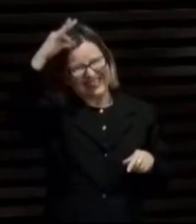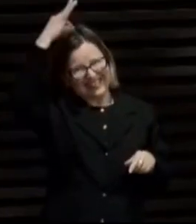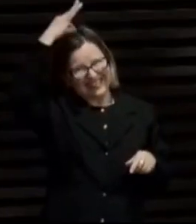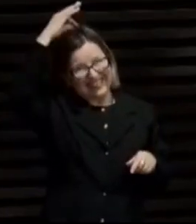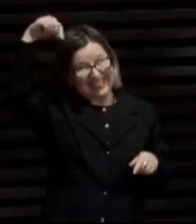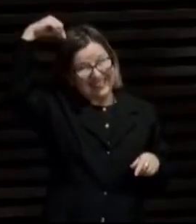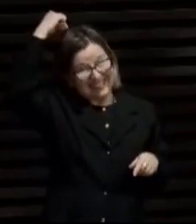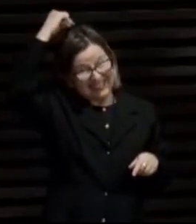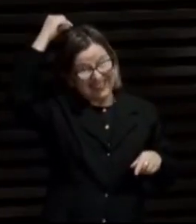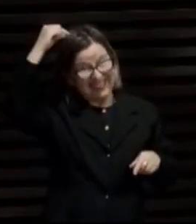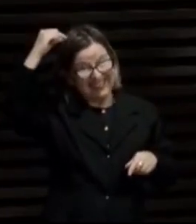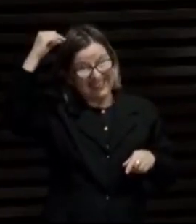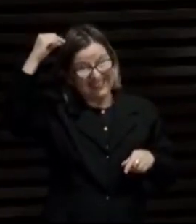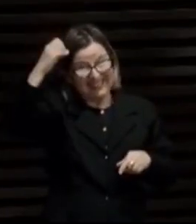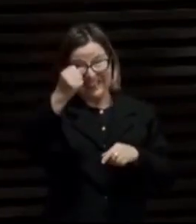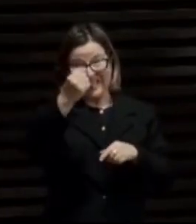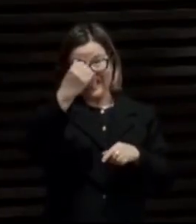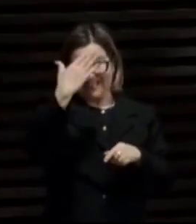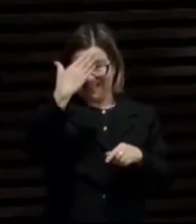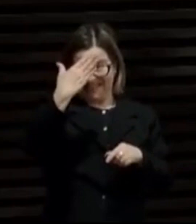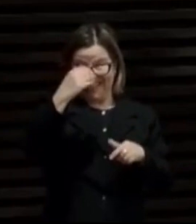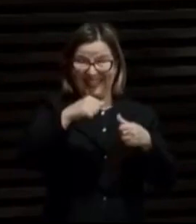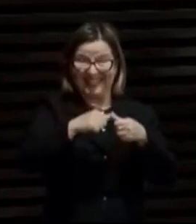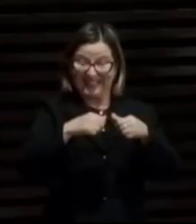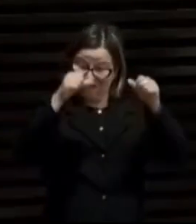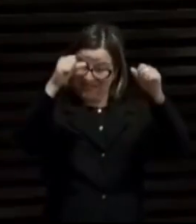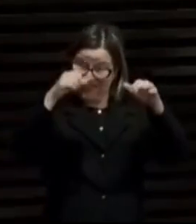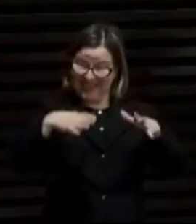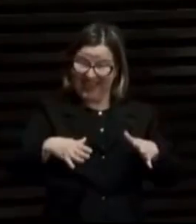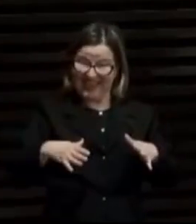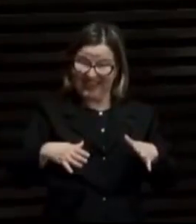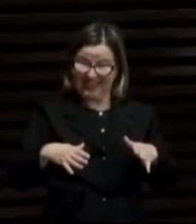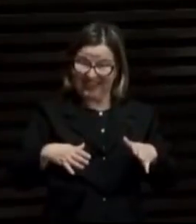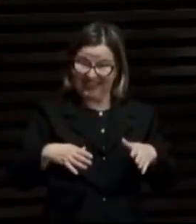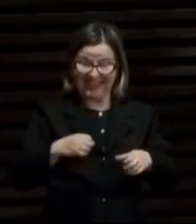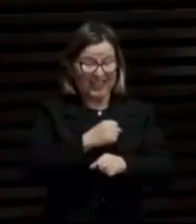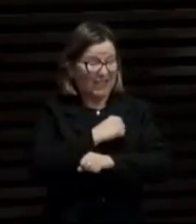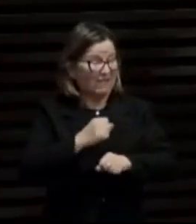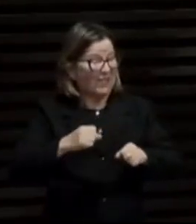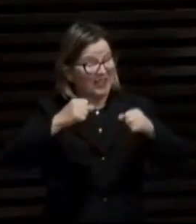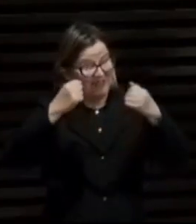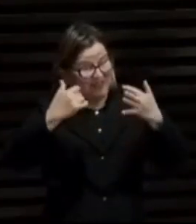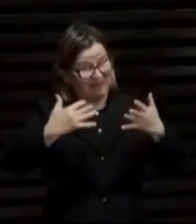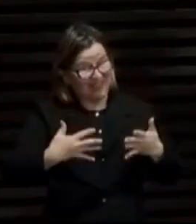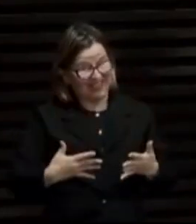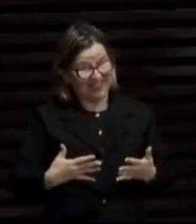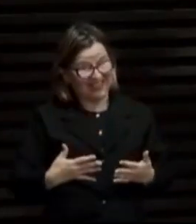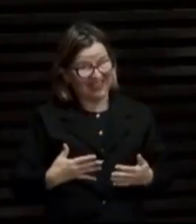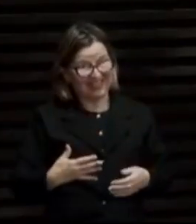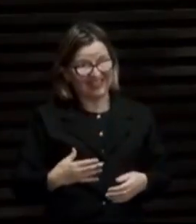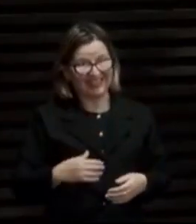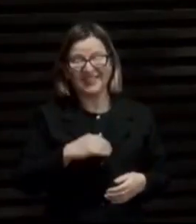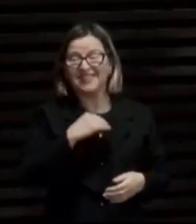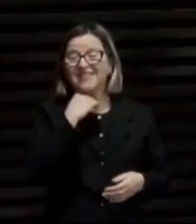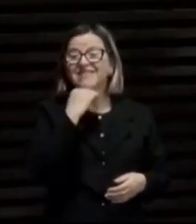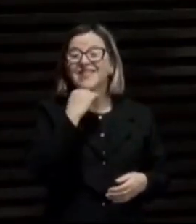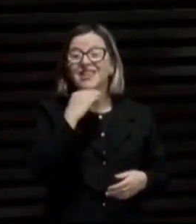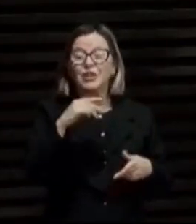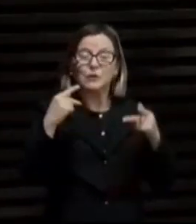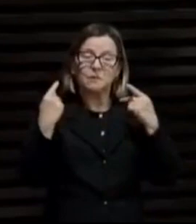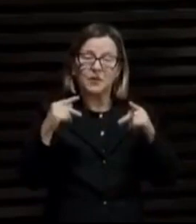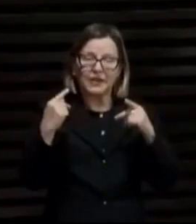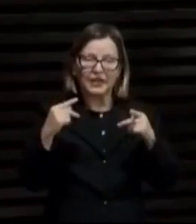eficazmente. Isso é milagre, gente, não tem como explicar. Nenhum pregador vai chegar aqui e vai conseguir convencer você do seu